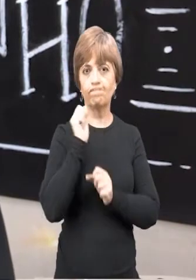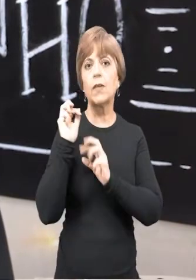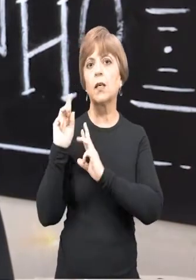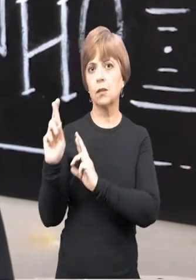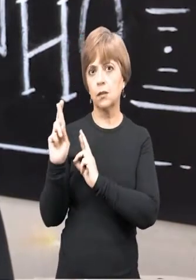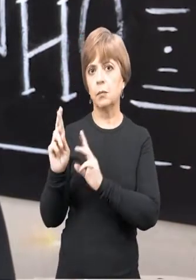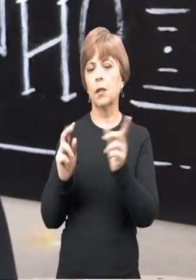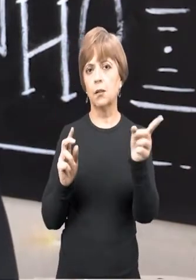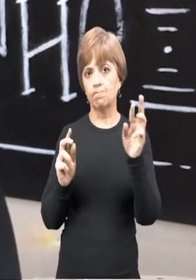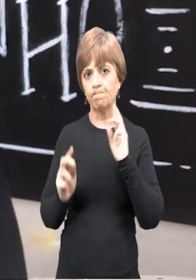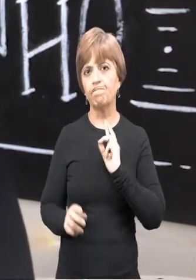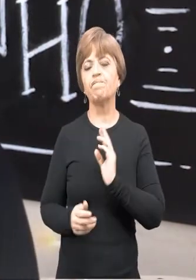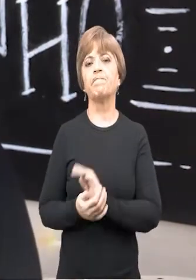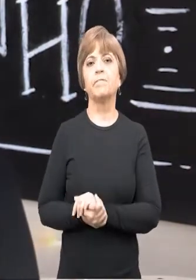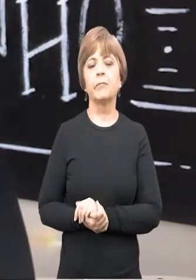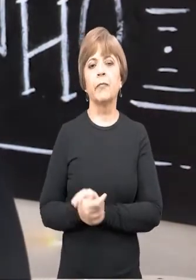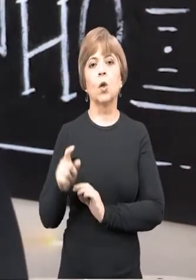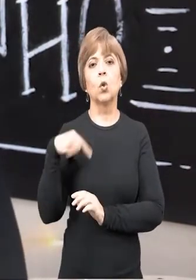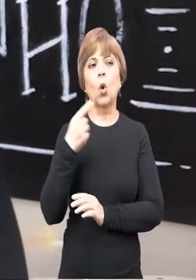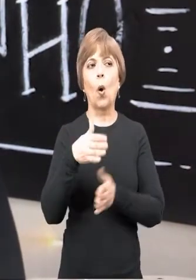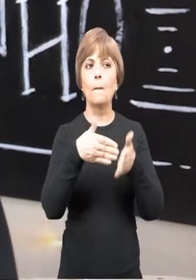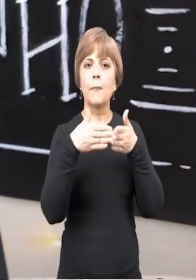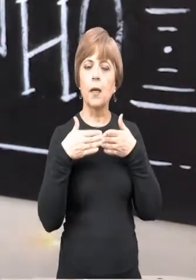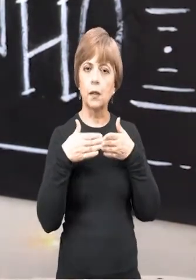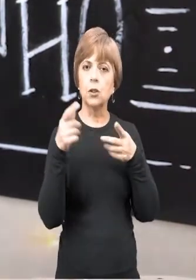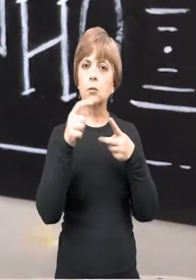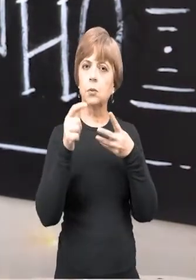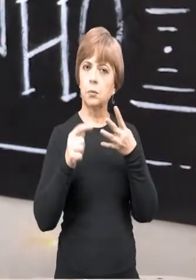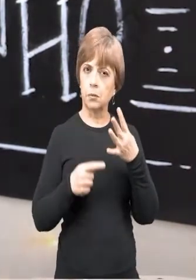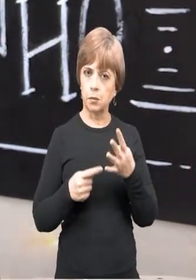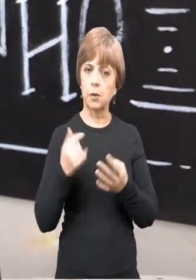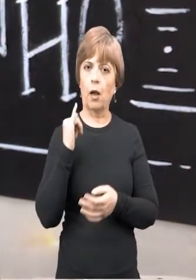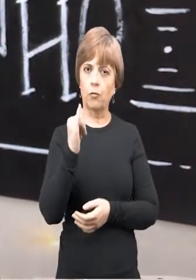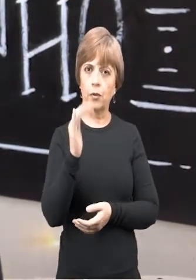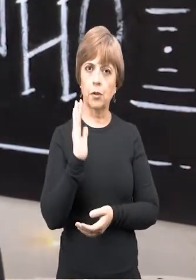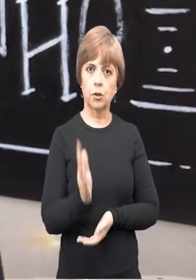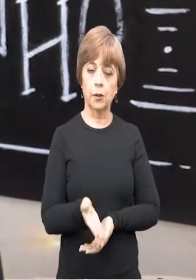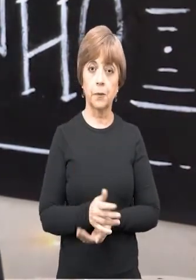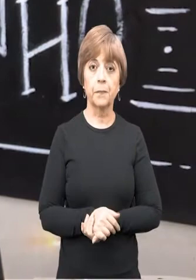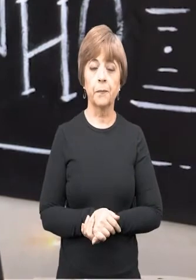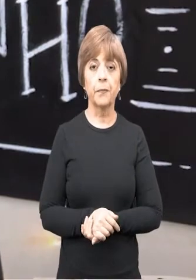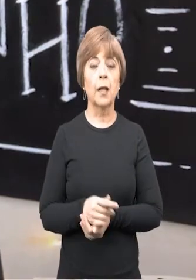mas esses pedidos foram